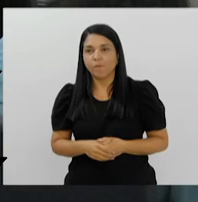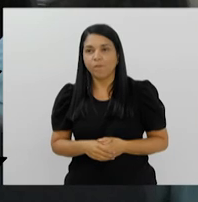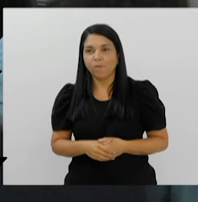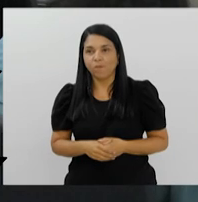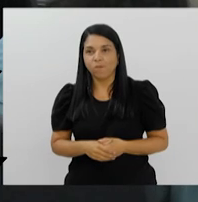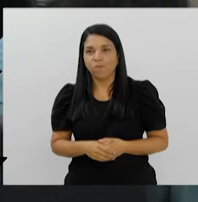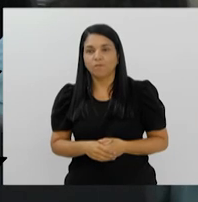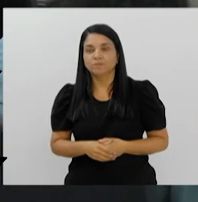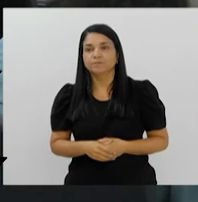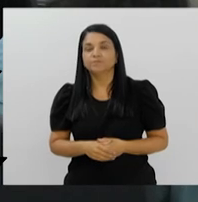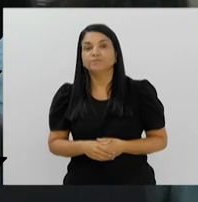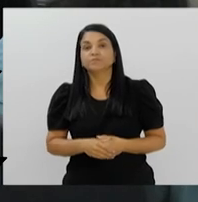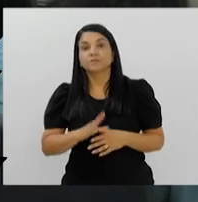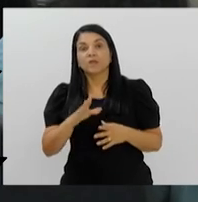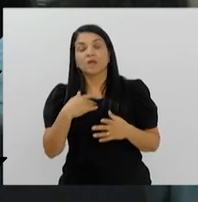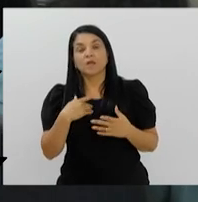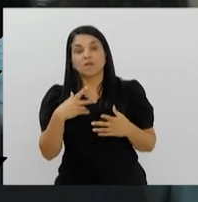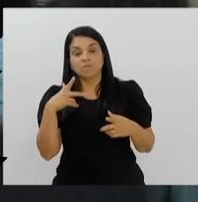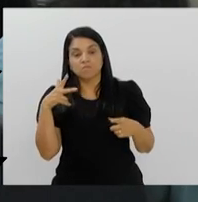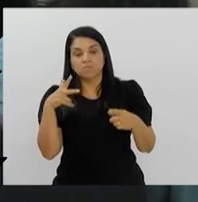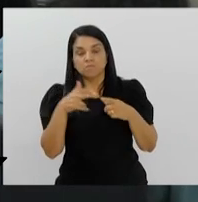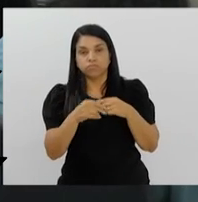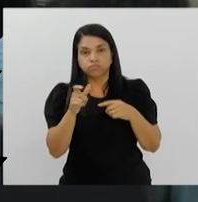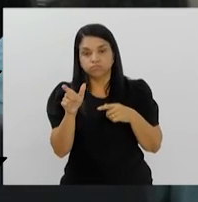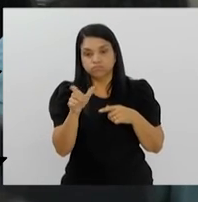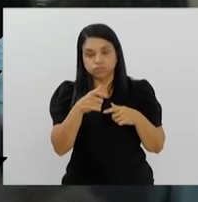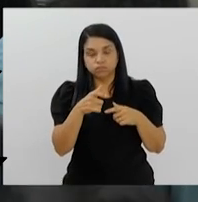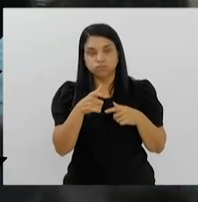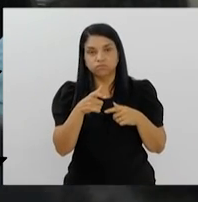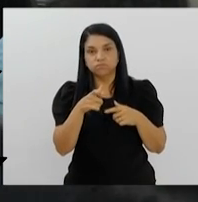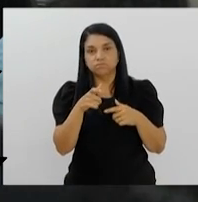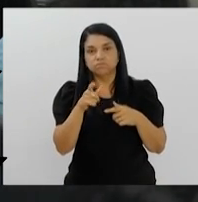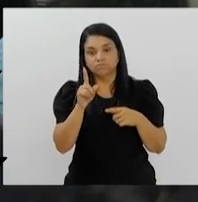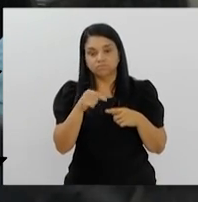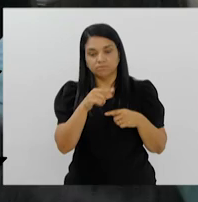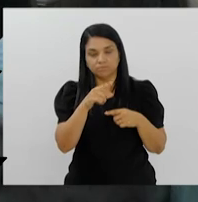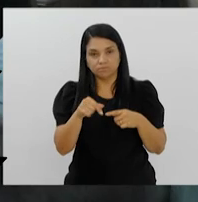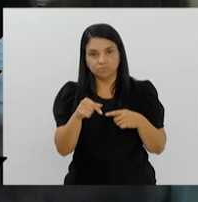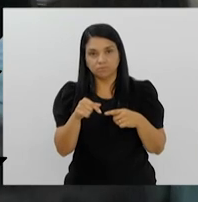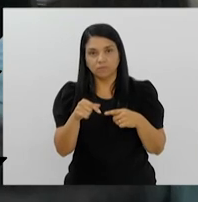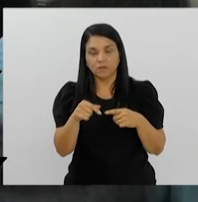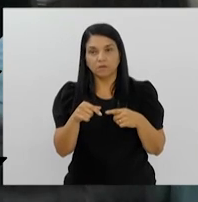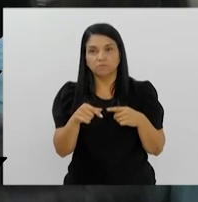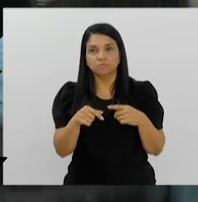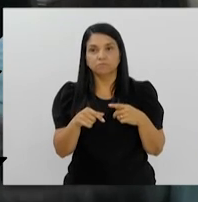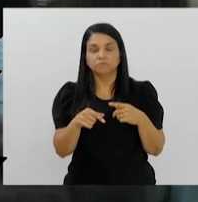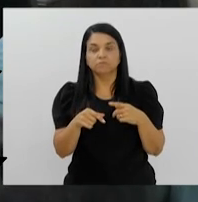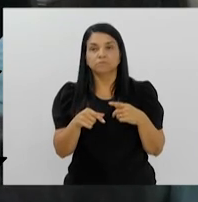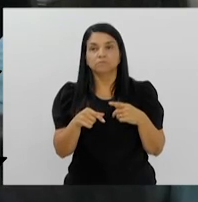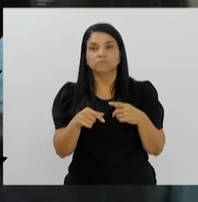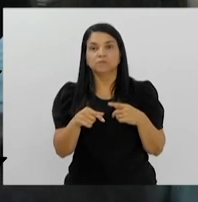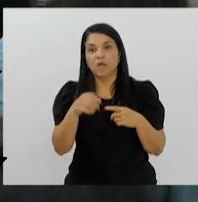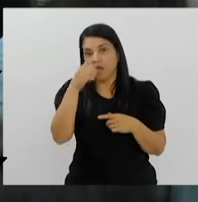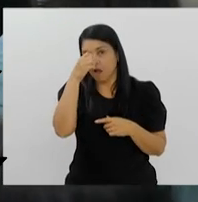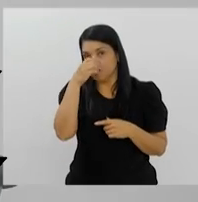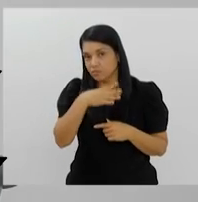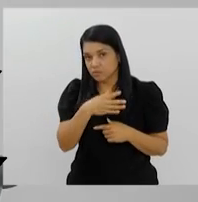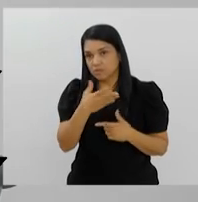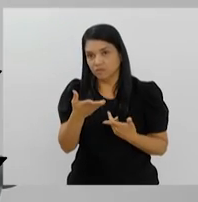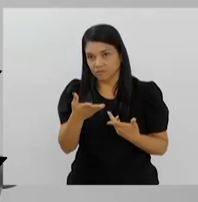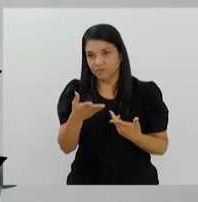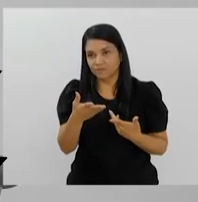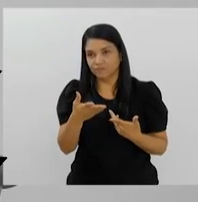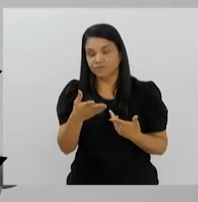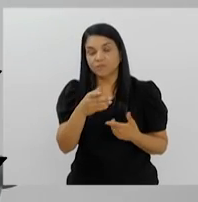de rompimento unilateral abrupto e eventualmente abusivo sobretudo